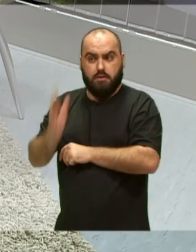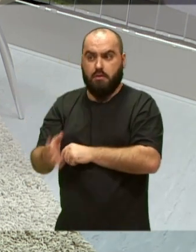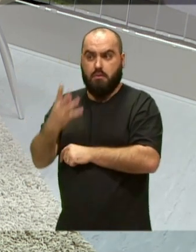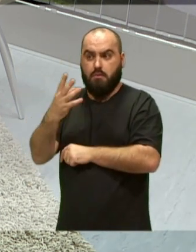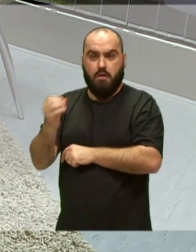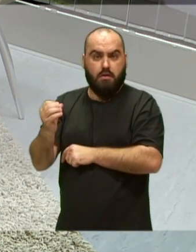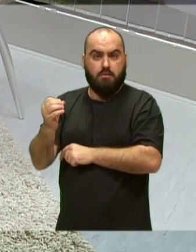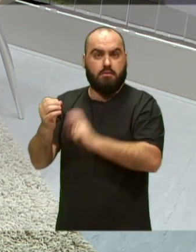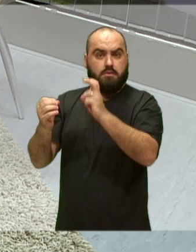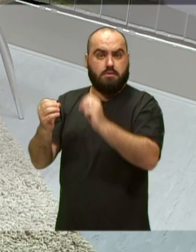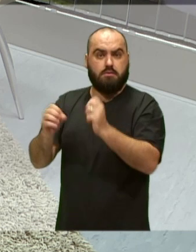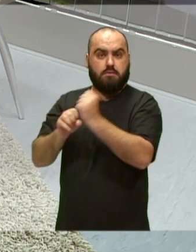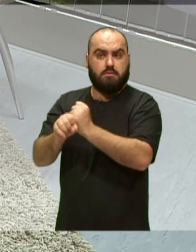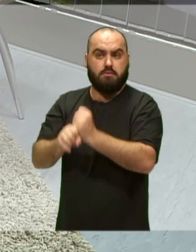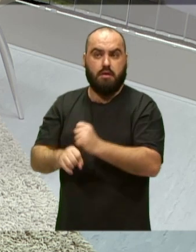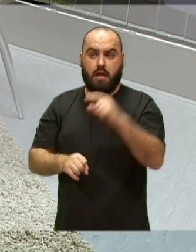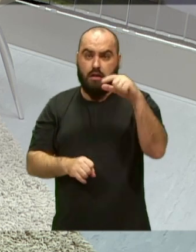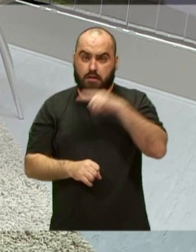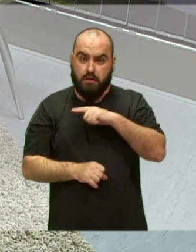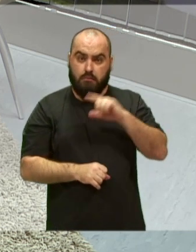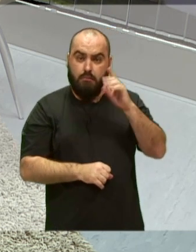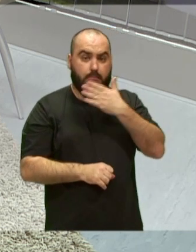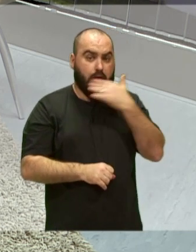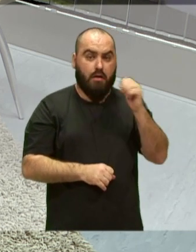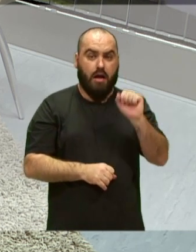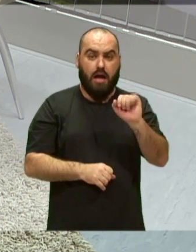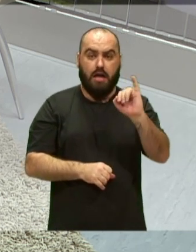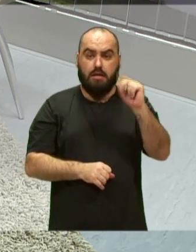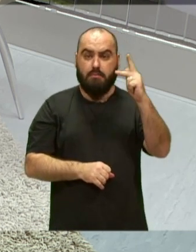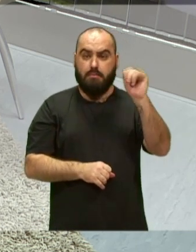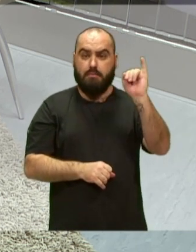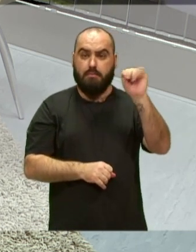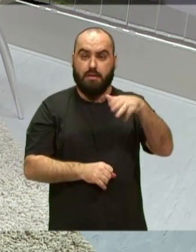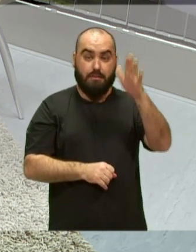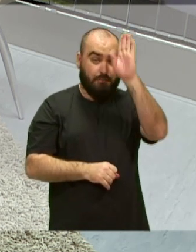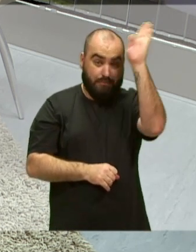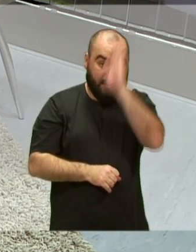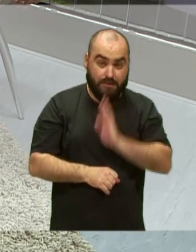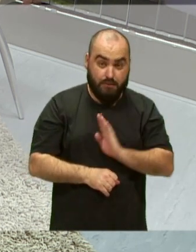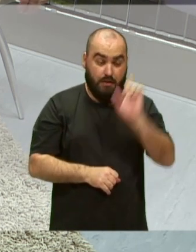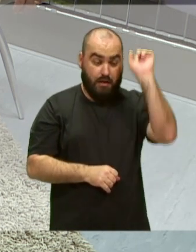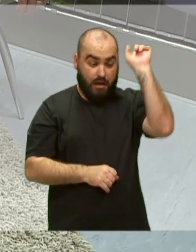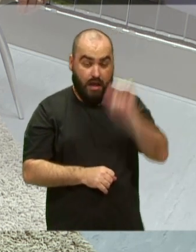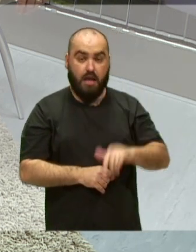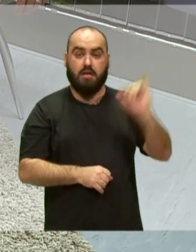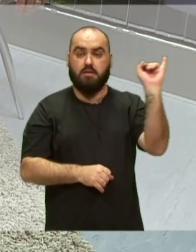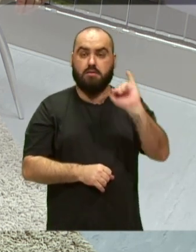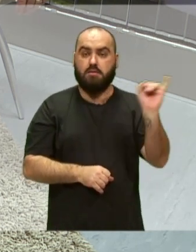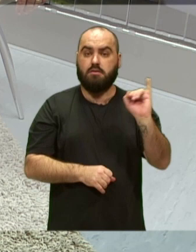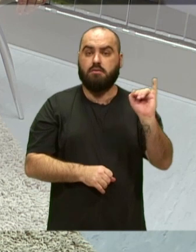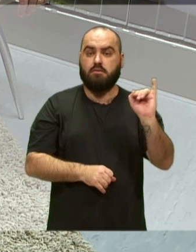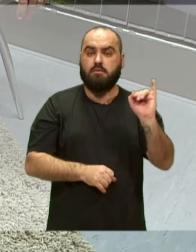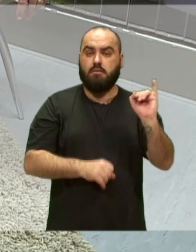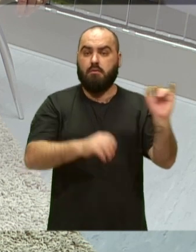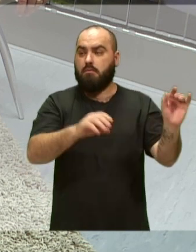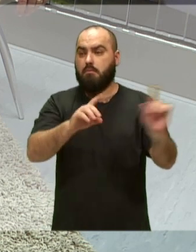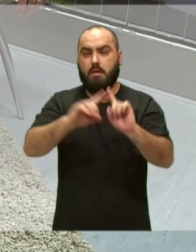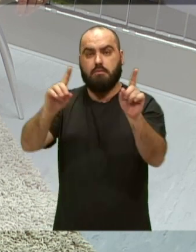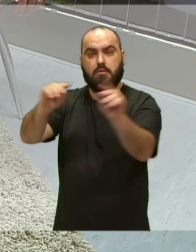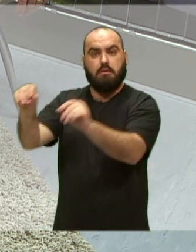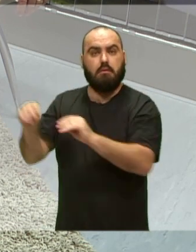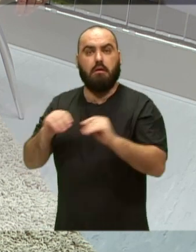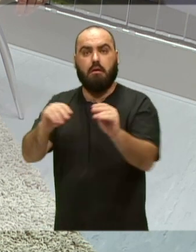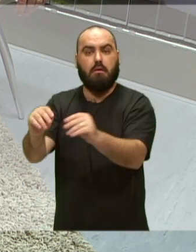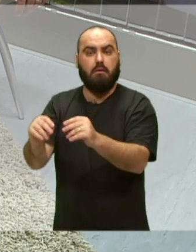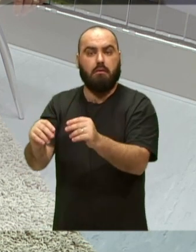nós temos o melhor aipim do Brasil aqui em Itajaí e queria eh deixar a terra quase que que não Dea